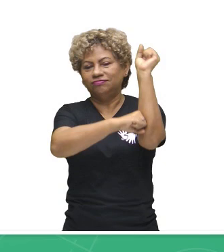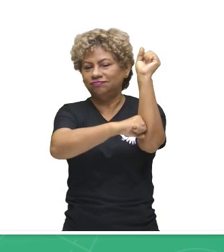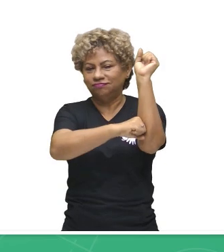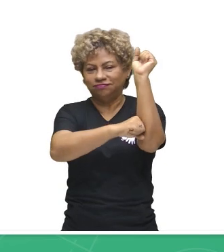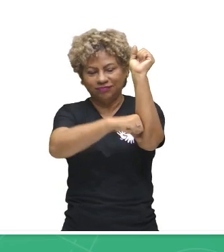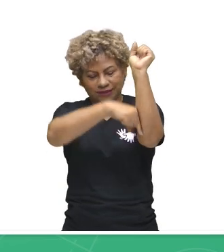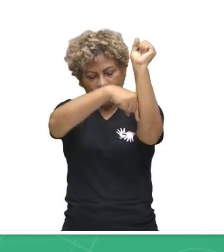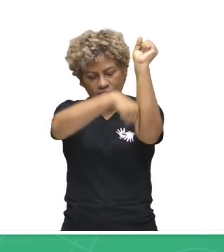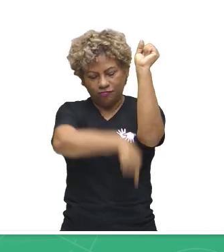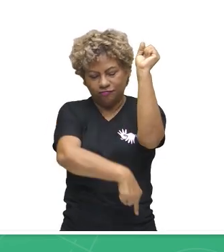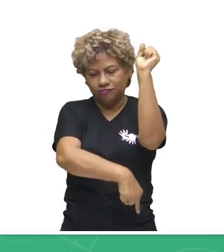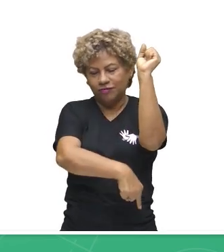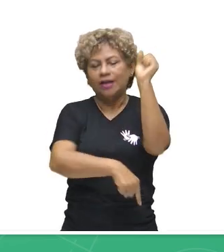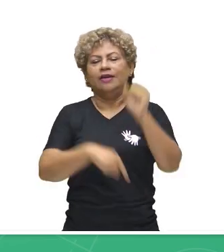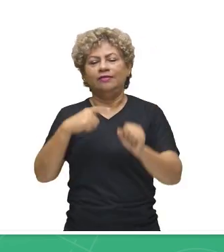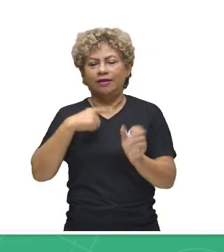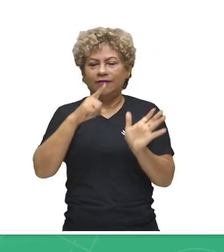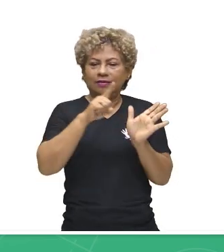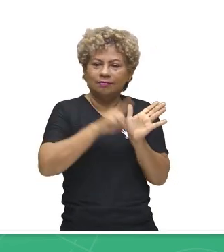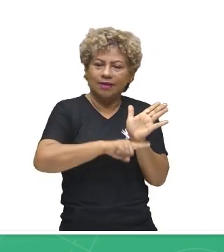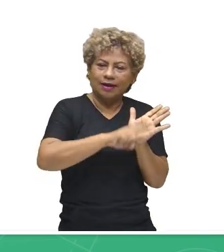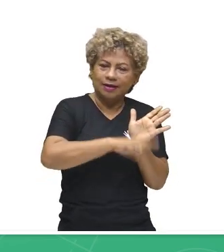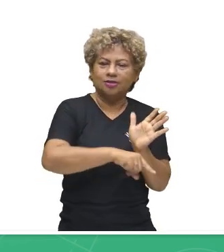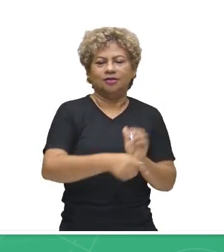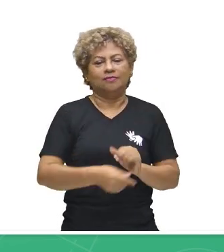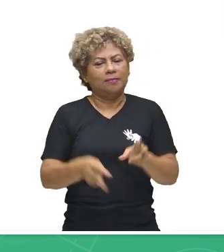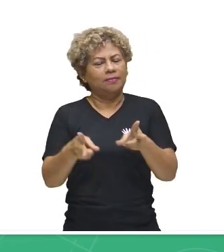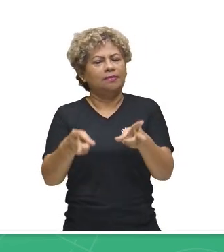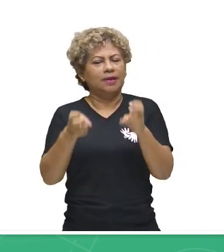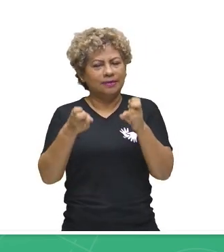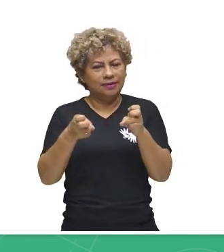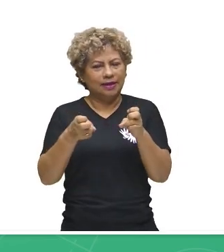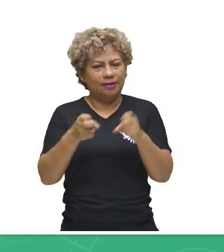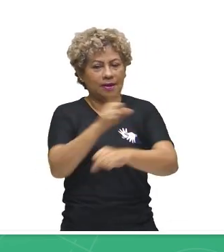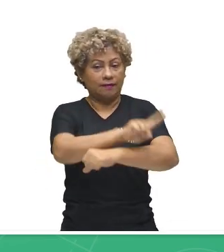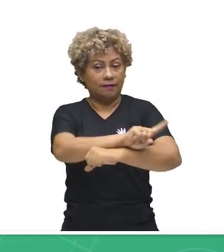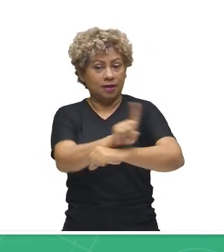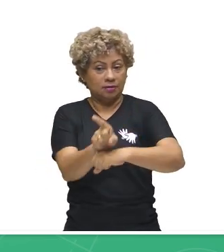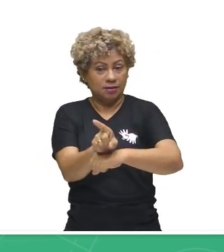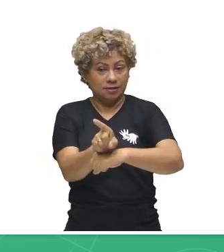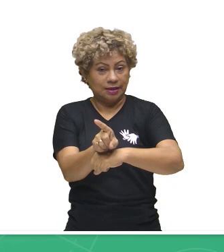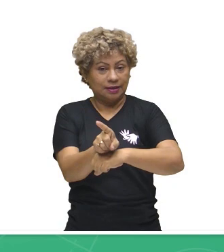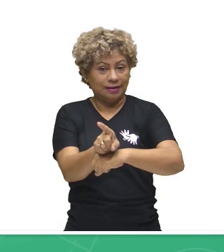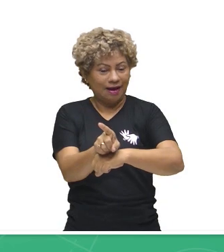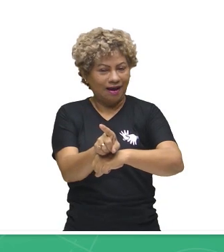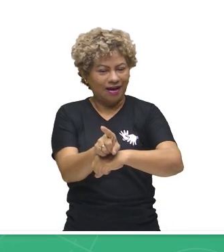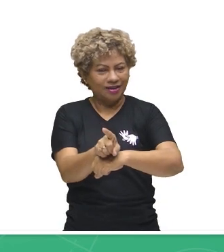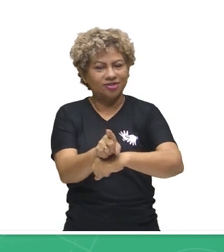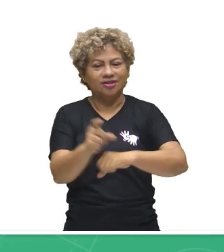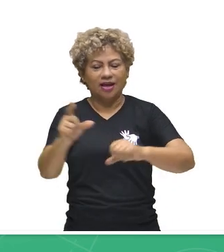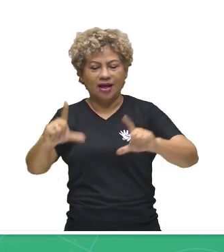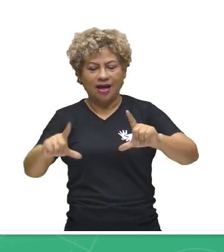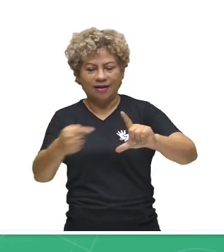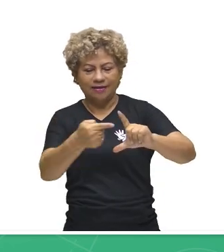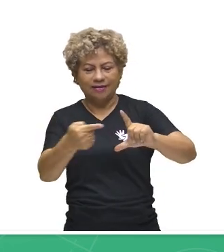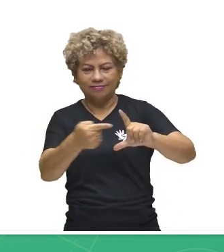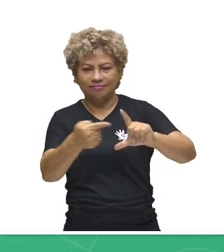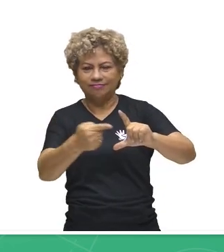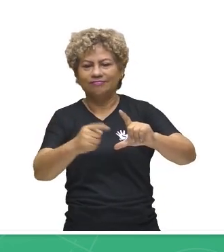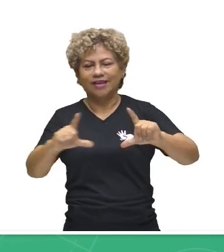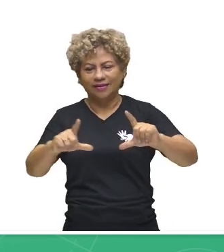Logo, ela vai ser negativa. Vejam que a velocidade aqui, ela é negativa,